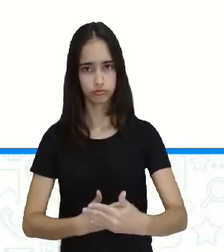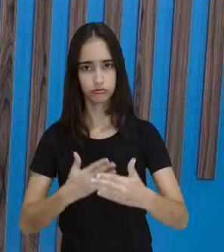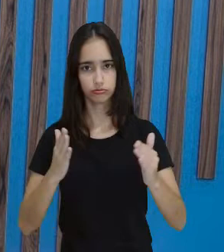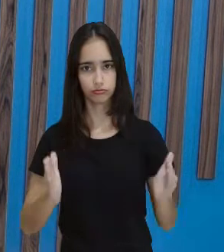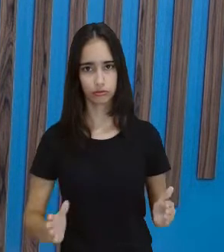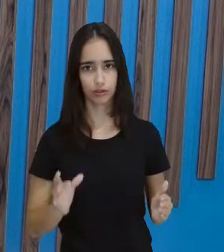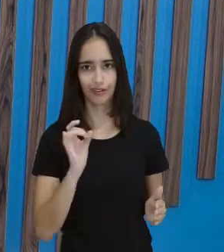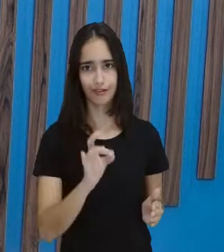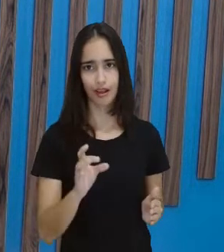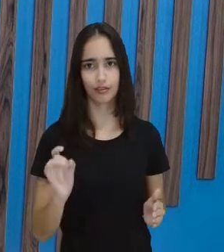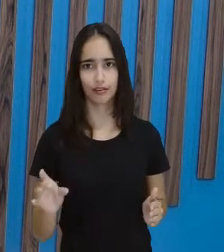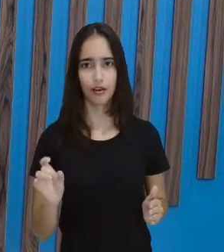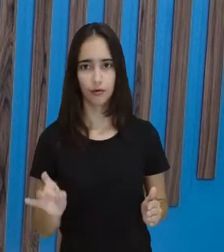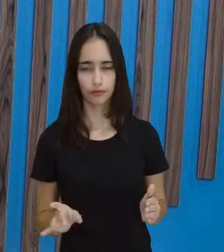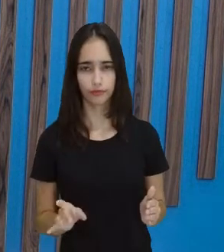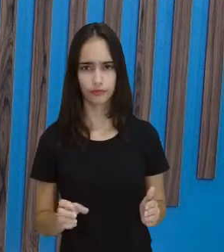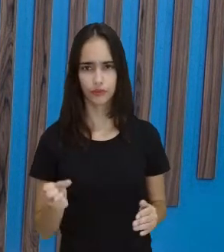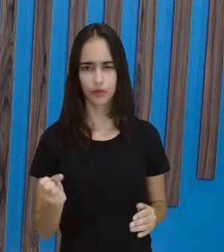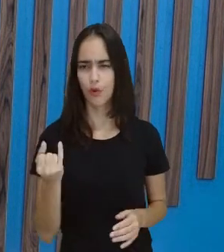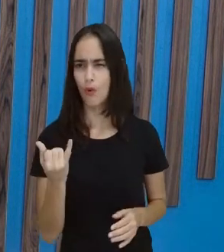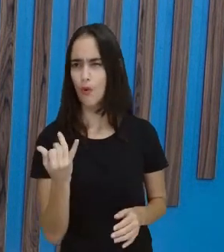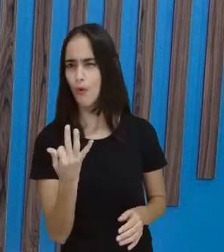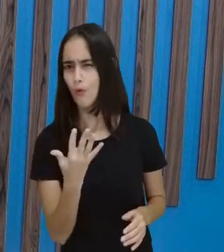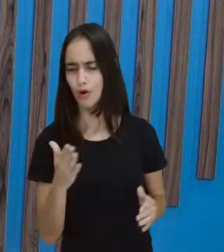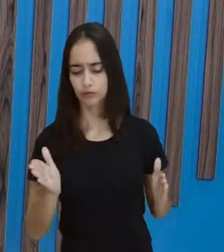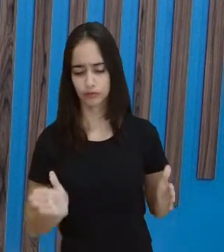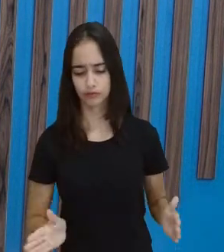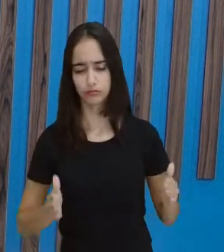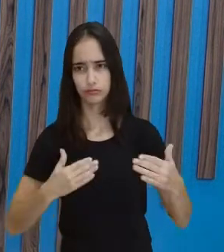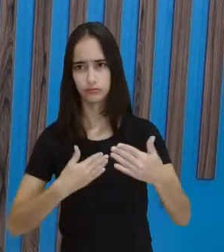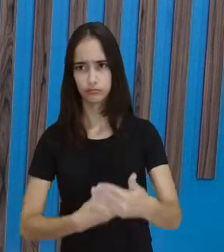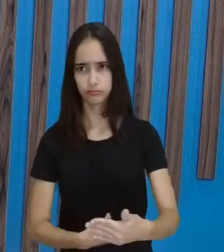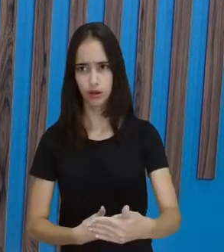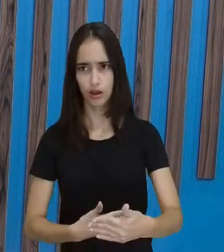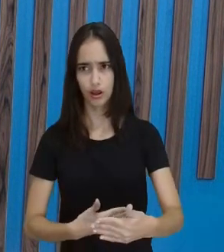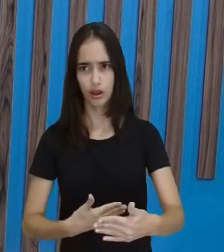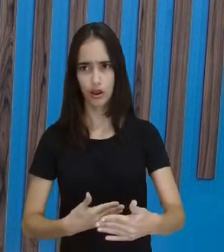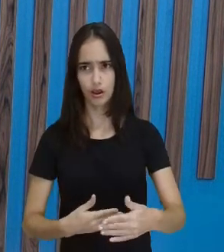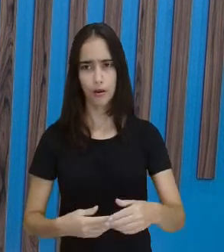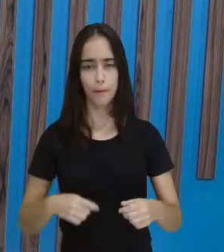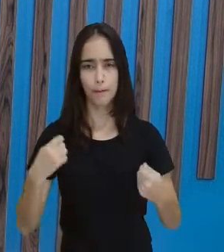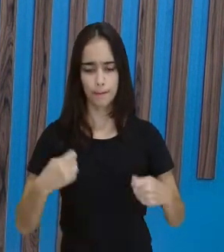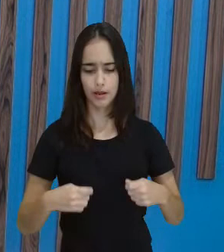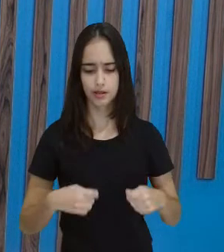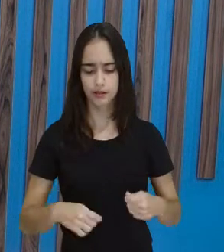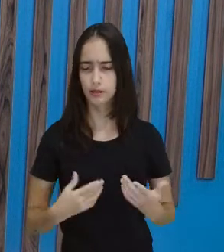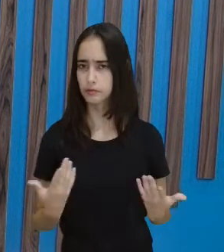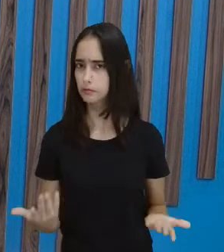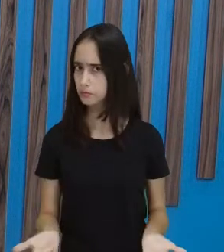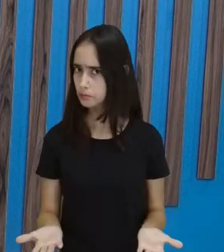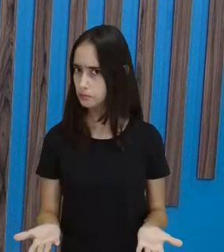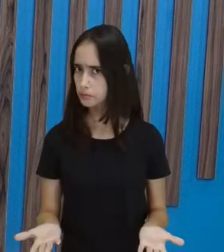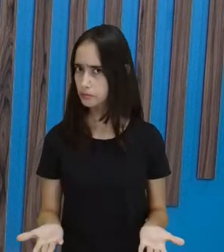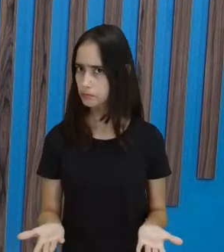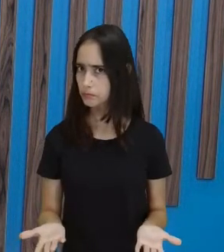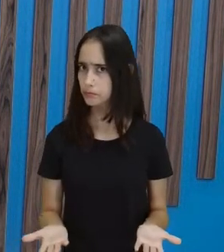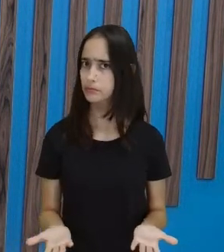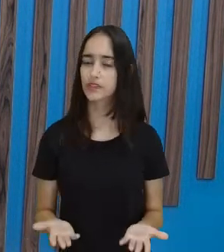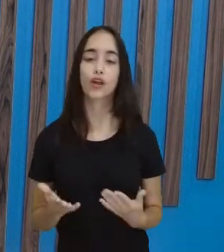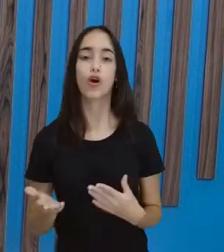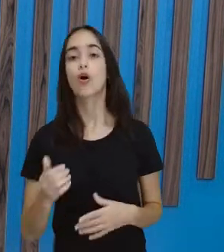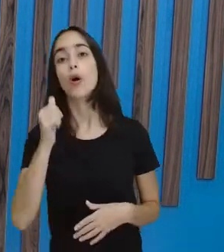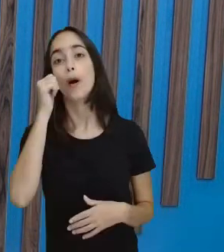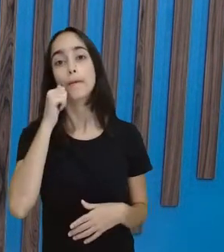tem 24 cupcakes e quer embalar em caixas com 4 unidades cada